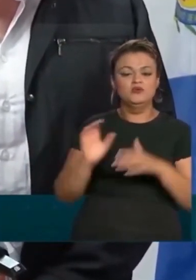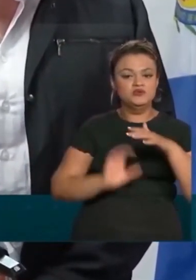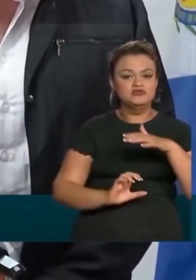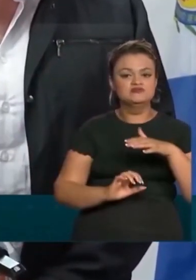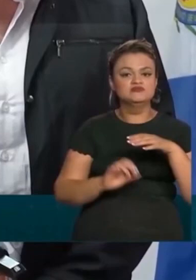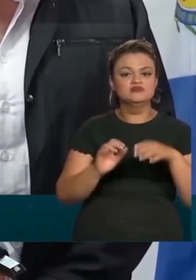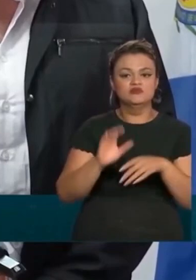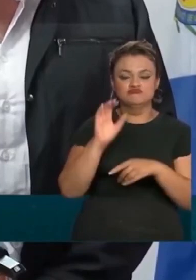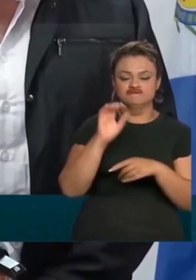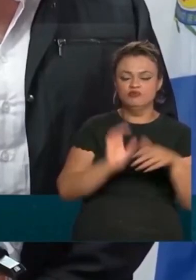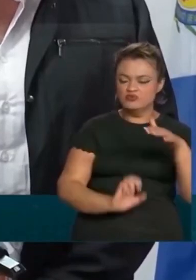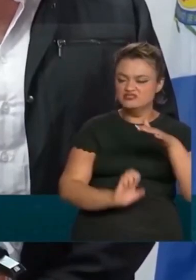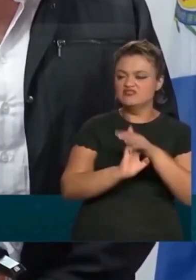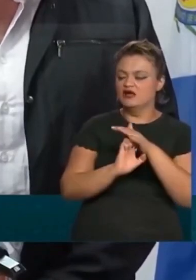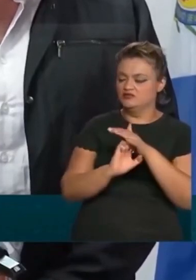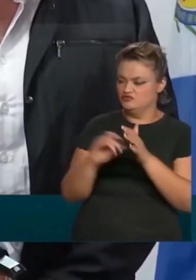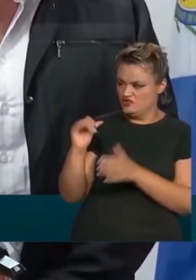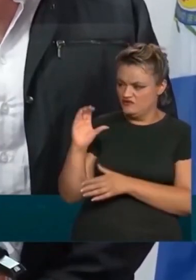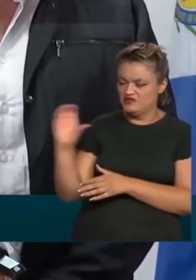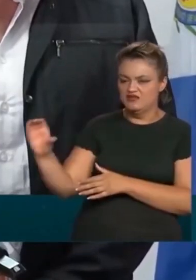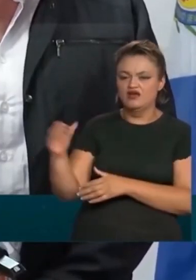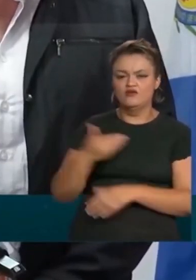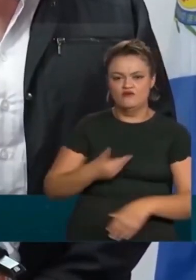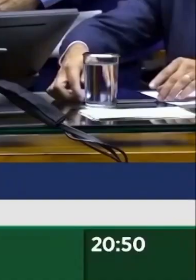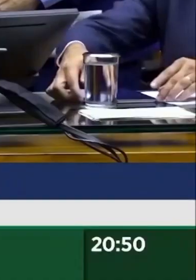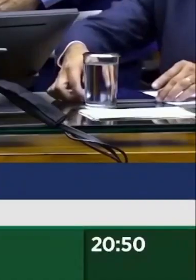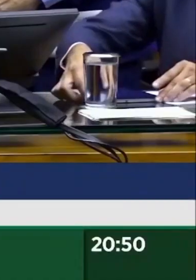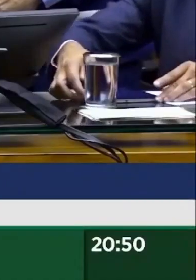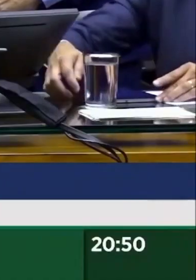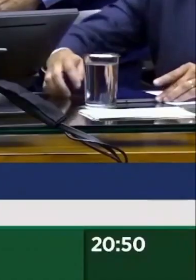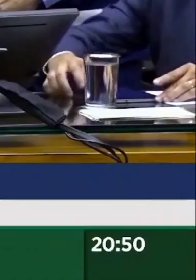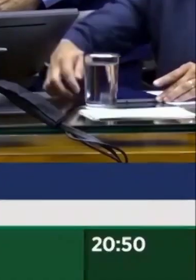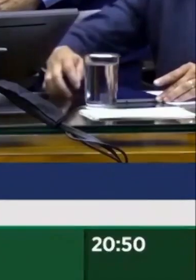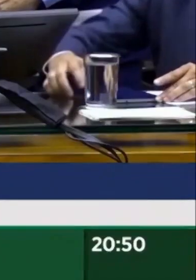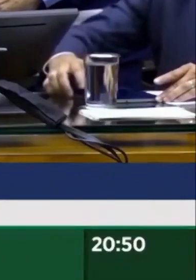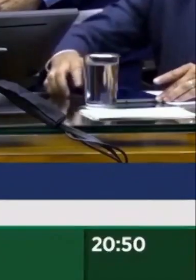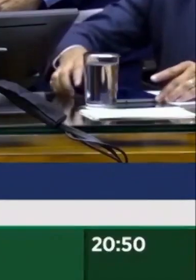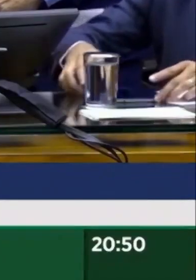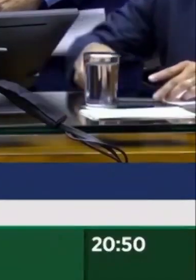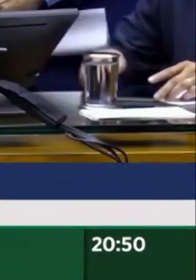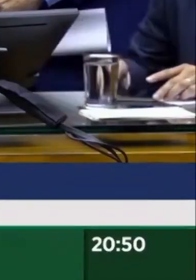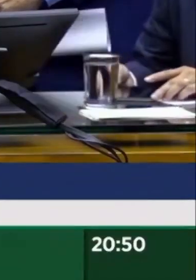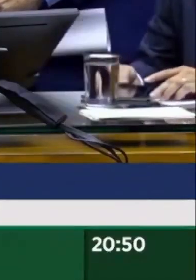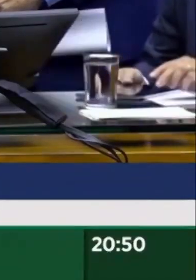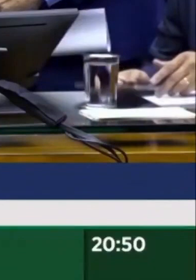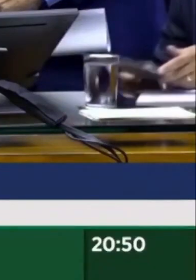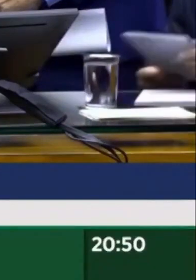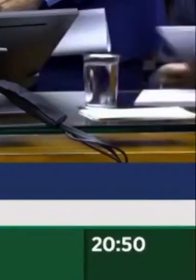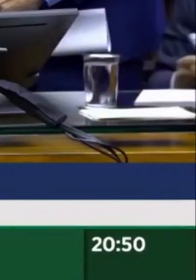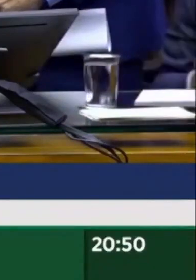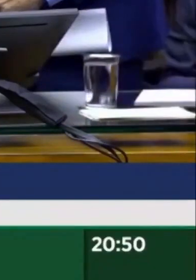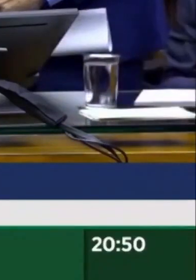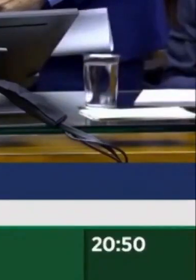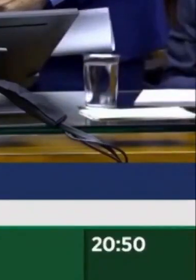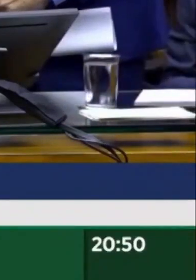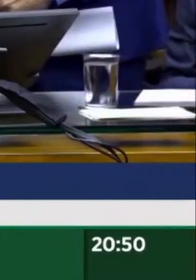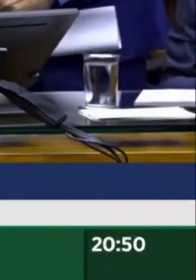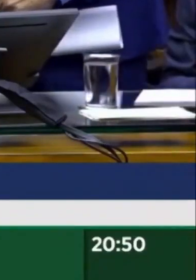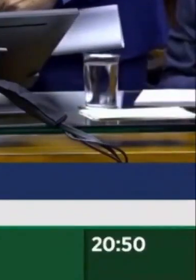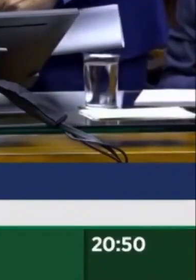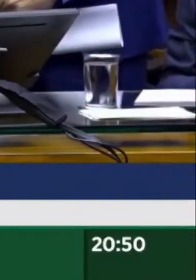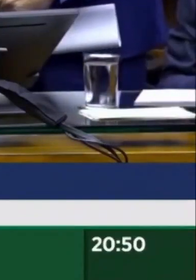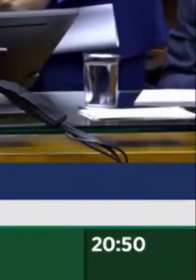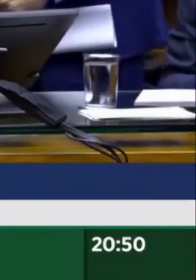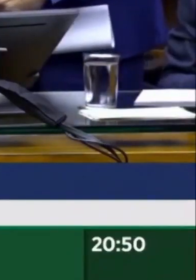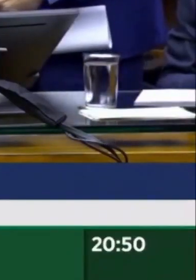precisava ser ratificado pelo Congresso Nacional. A Câmara dos Deputados aprovou o texto na noite da segunda-feira,